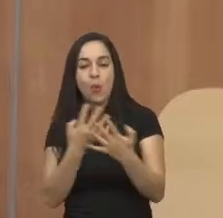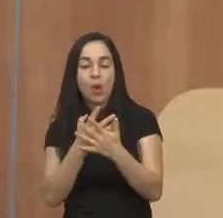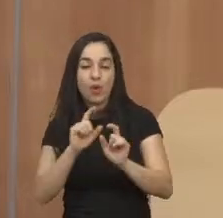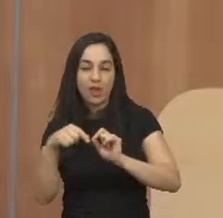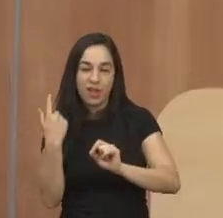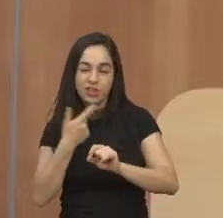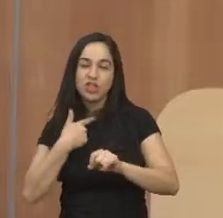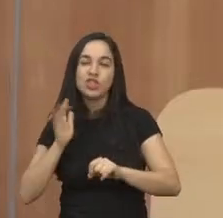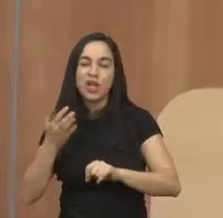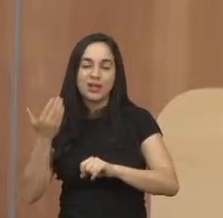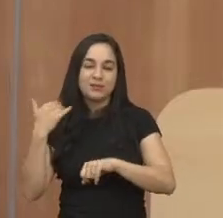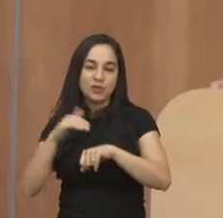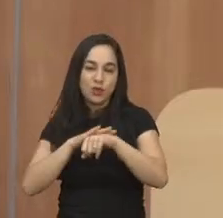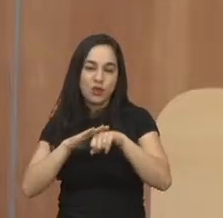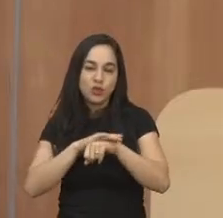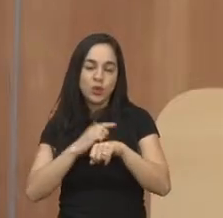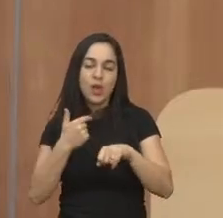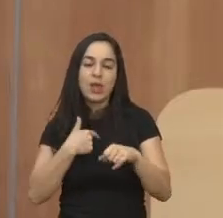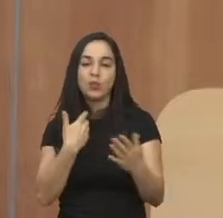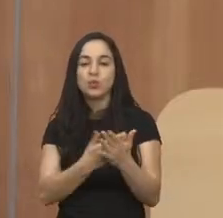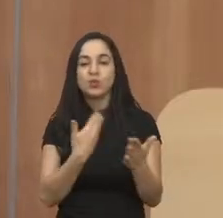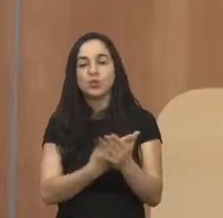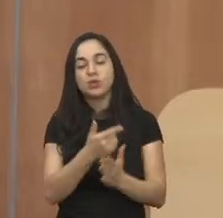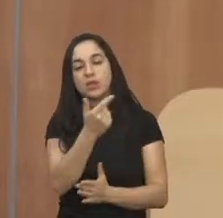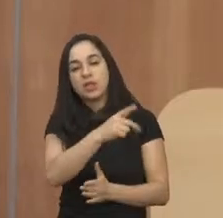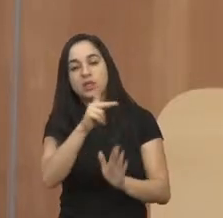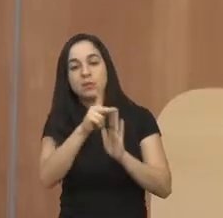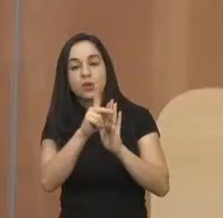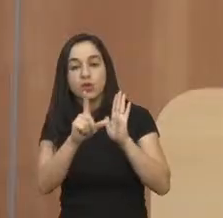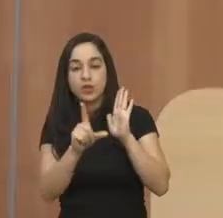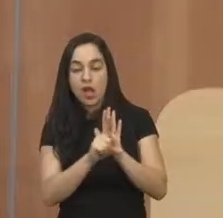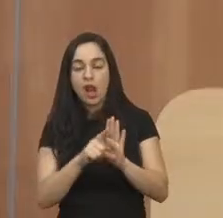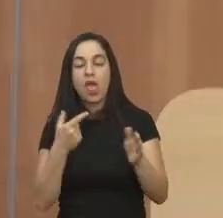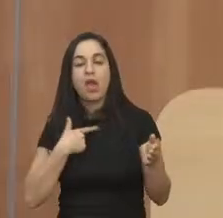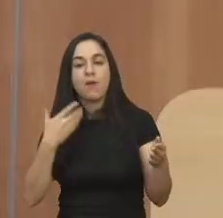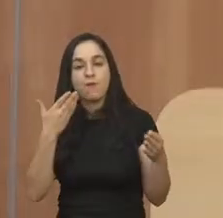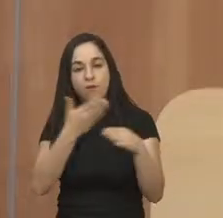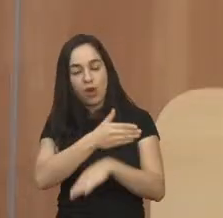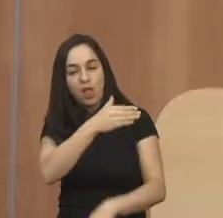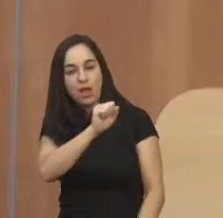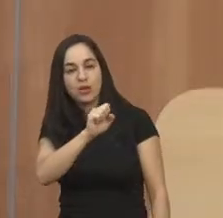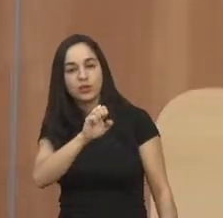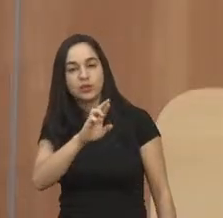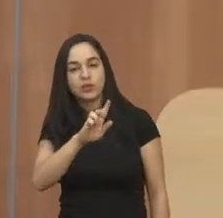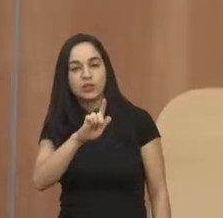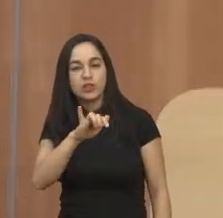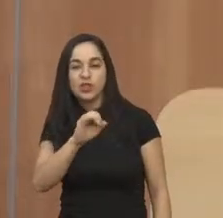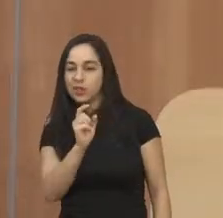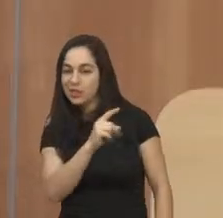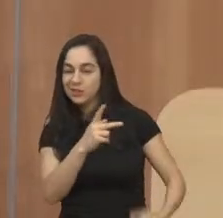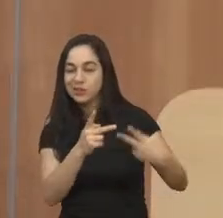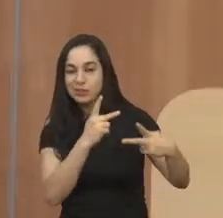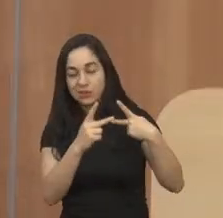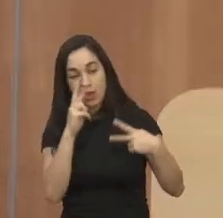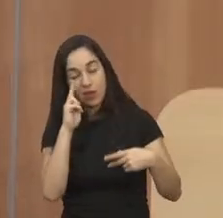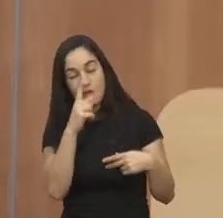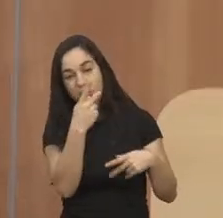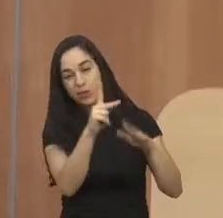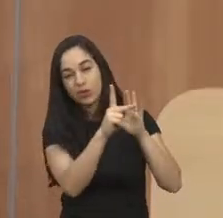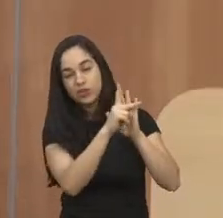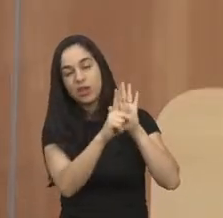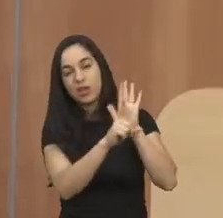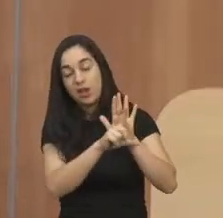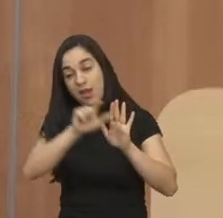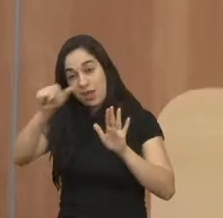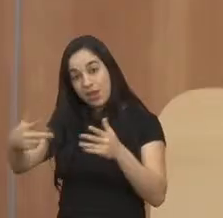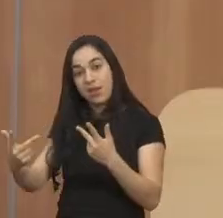pouquinho, né, até estava estudando esse projeto, como falei, participei lá com o vereador de São José dos Campos, e fiquei muito feliz em